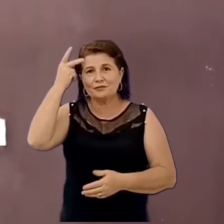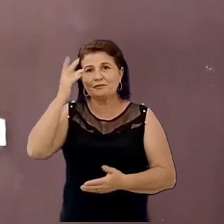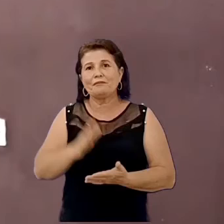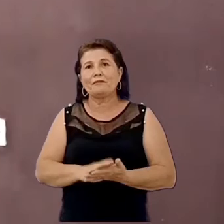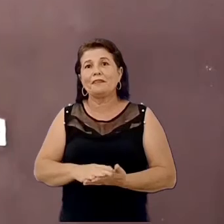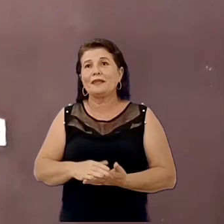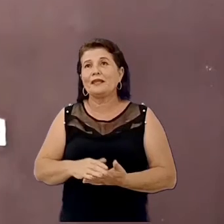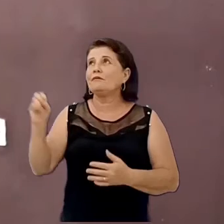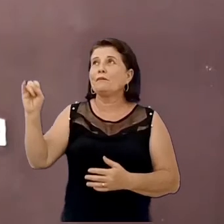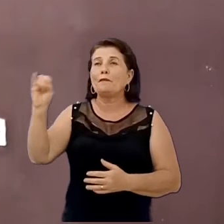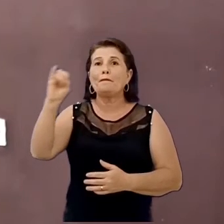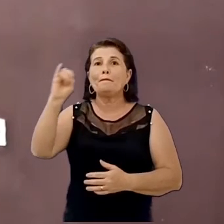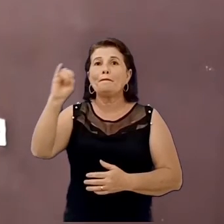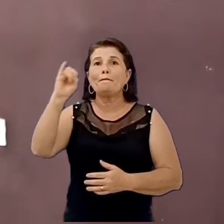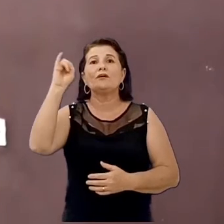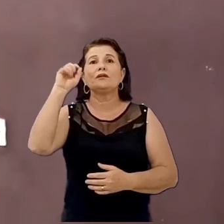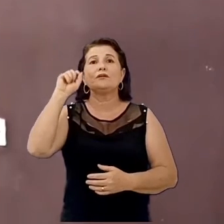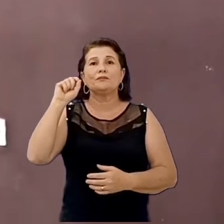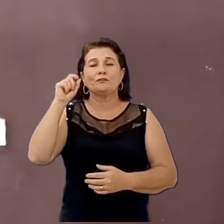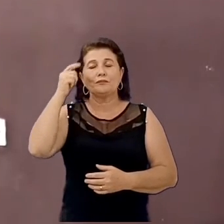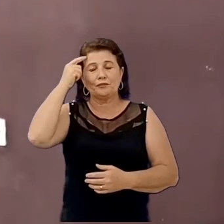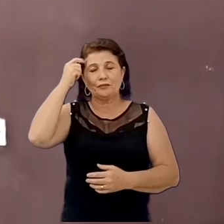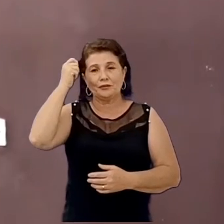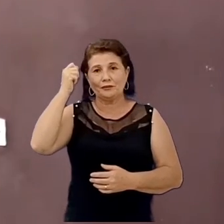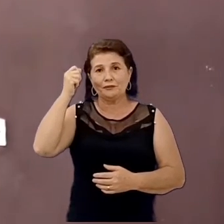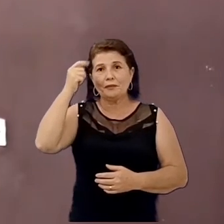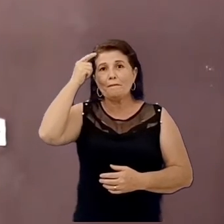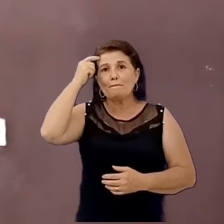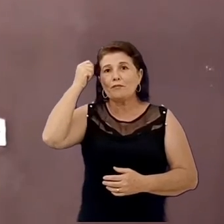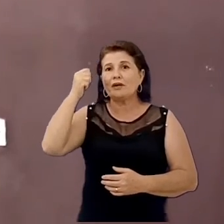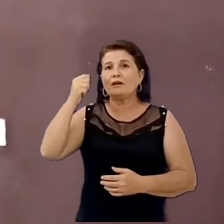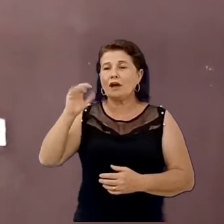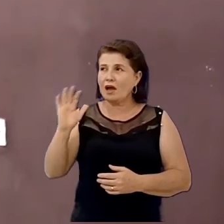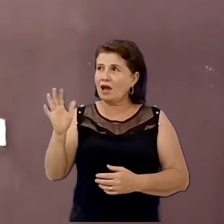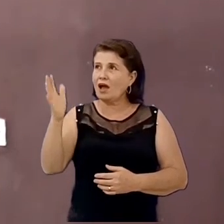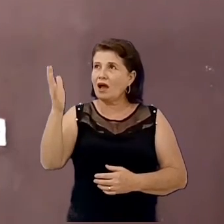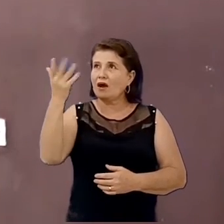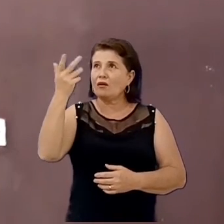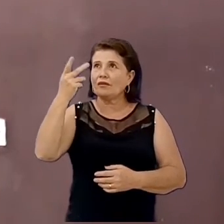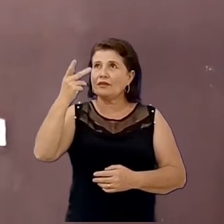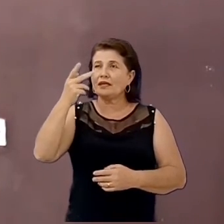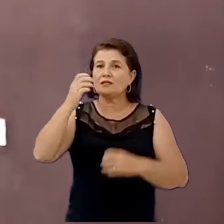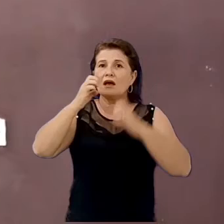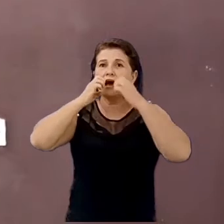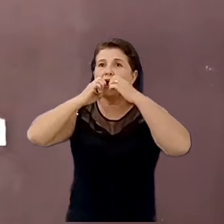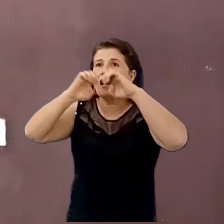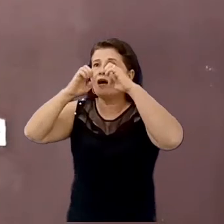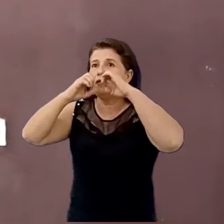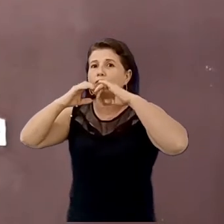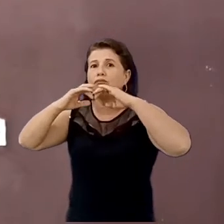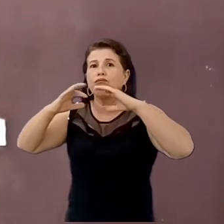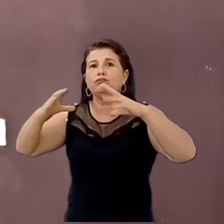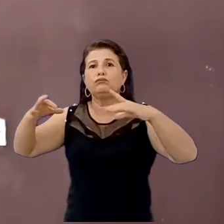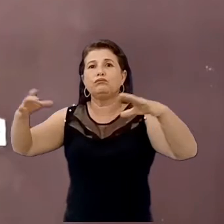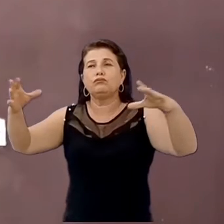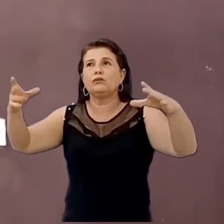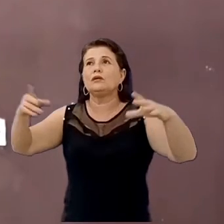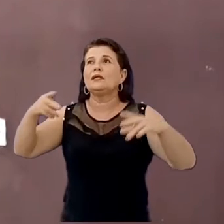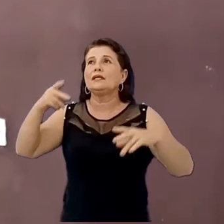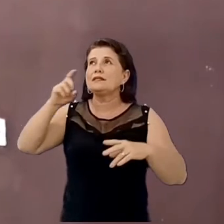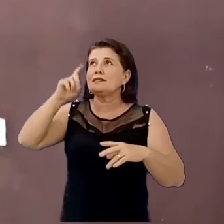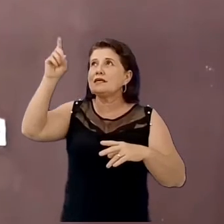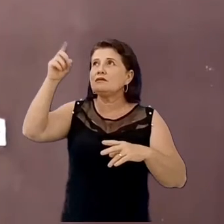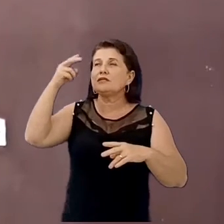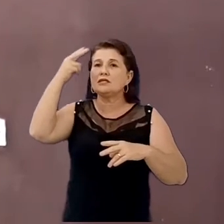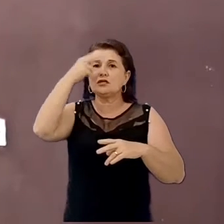Isso é importante, porque é assim que acontece a propagação do Evangelho. Deus usa homens e